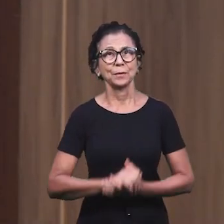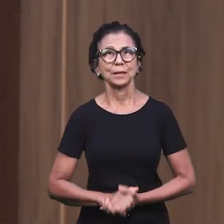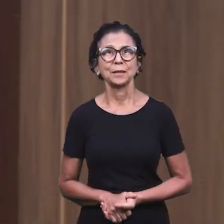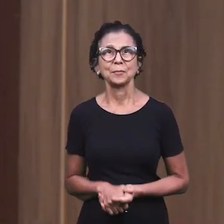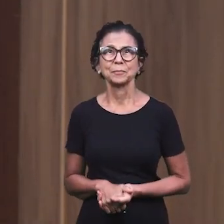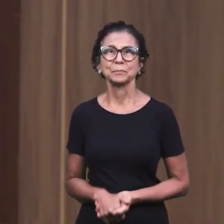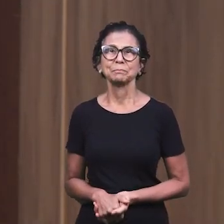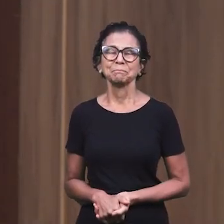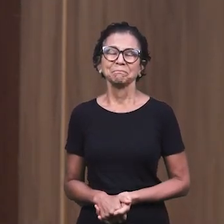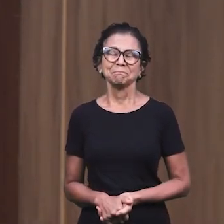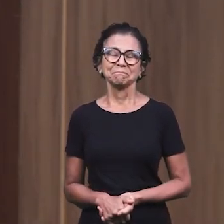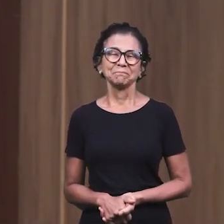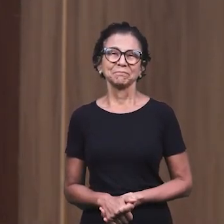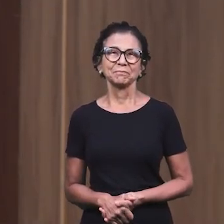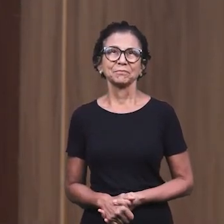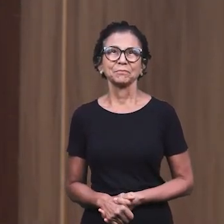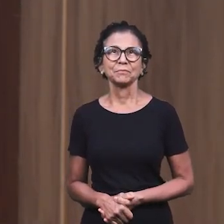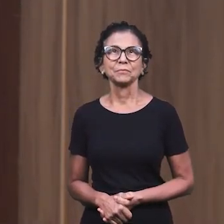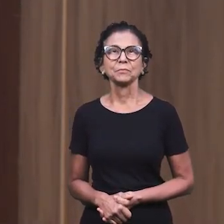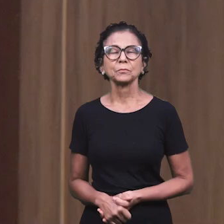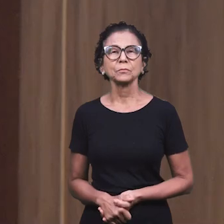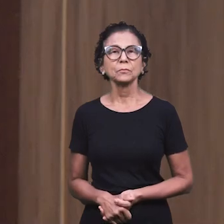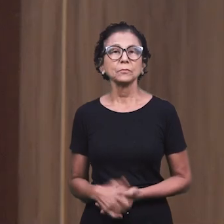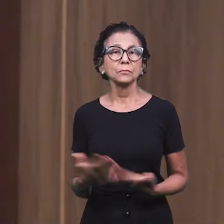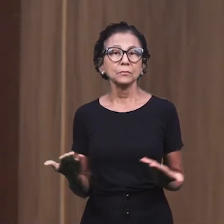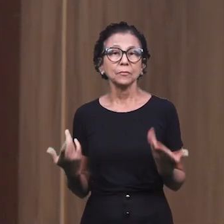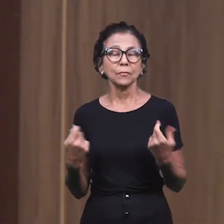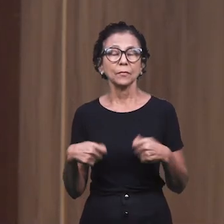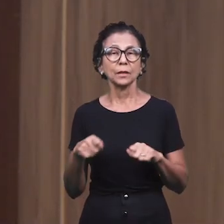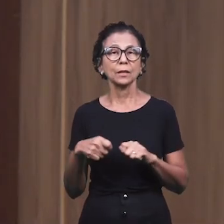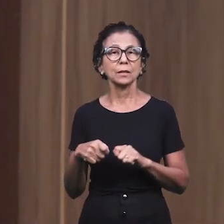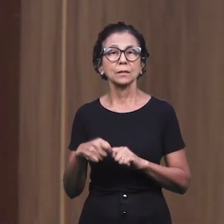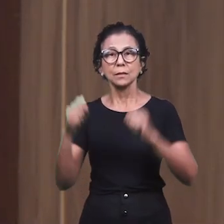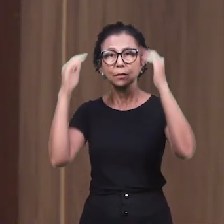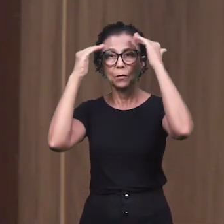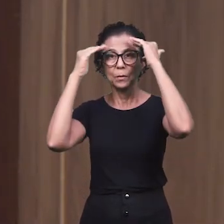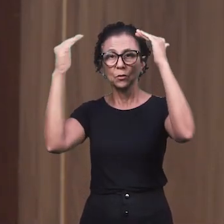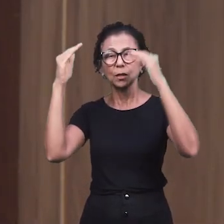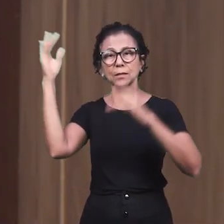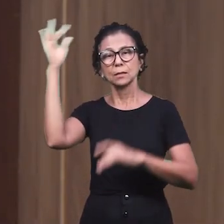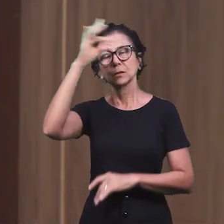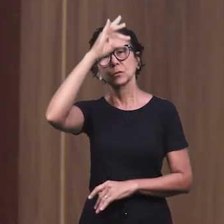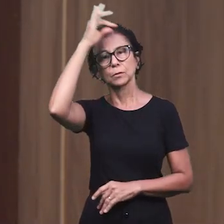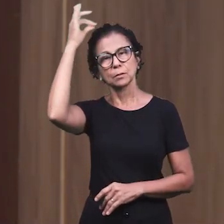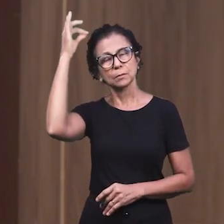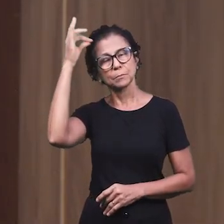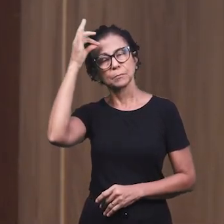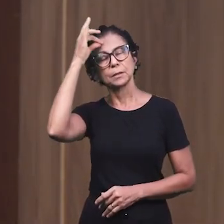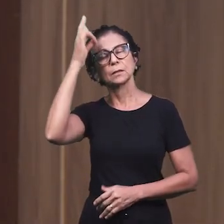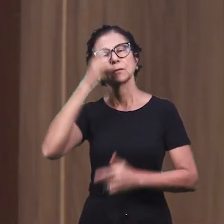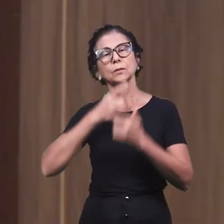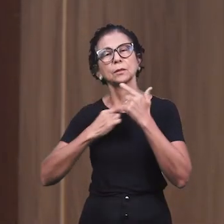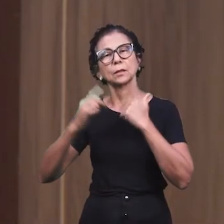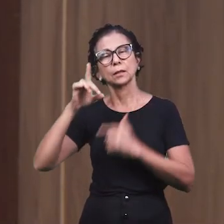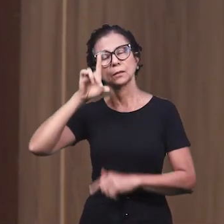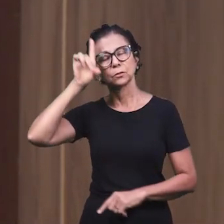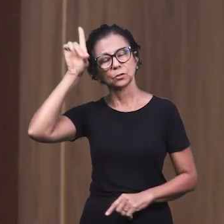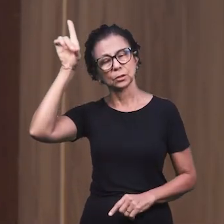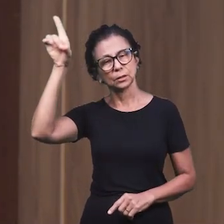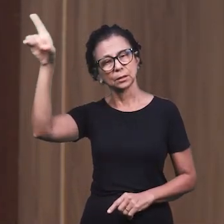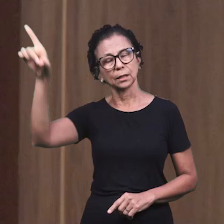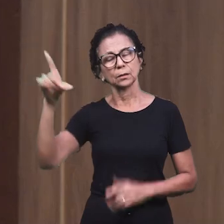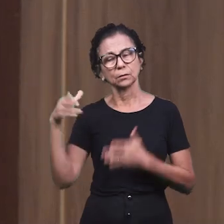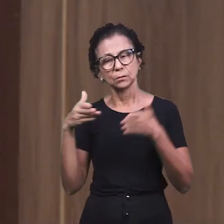nosso lugar na eternidade junto ao Senhor. Então precisa ser na direção do Espírito, no modo de Deus, na forma de Deus,